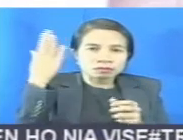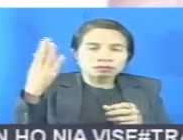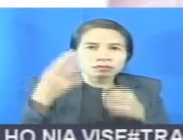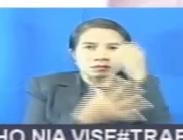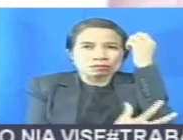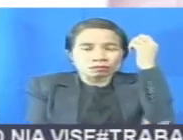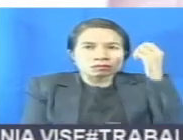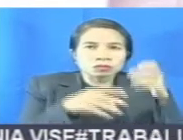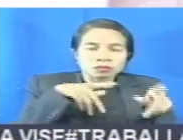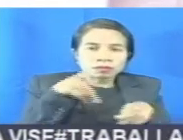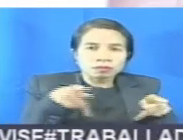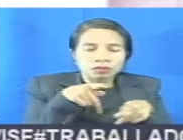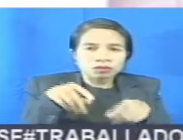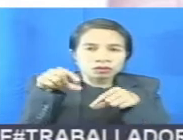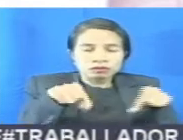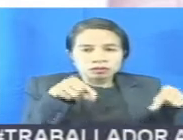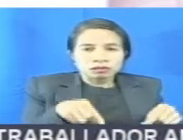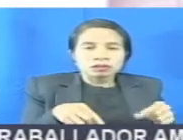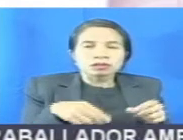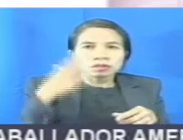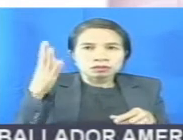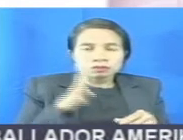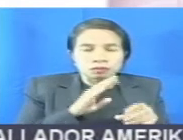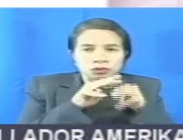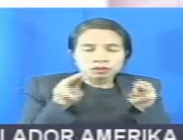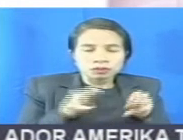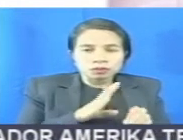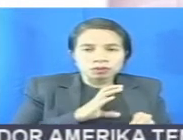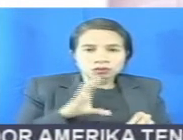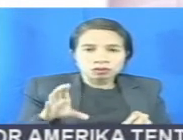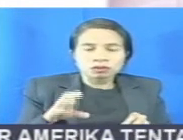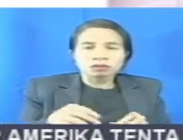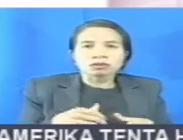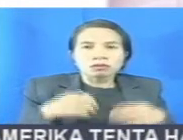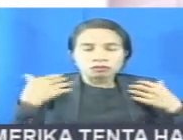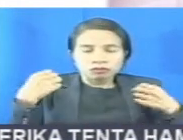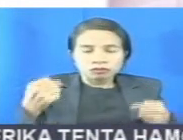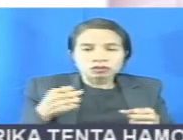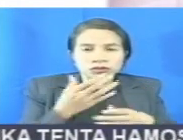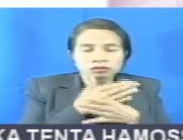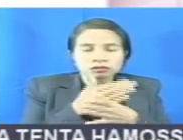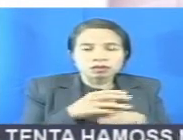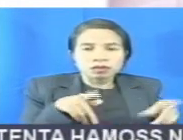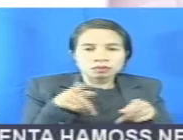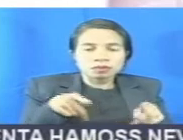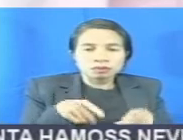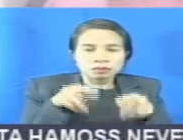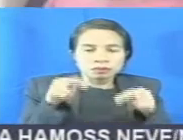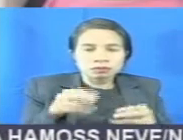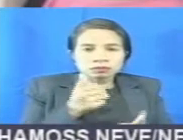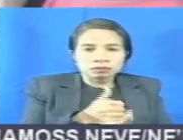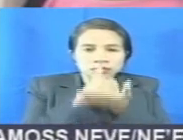Bocau. Mensagem do Presidente da República Nian Makusu para o cidadão Nebe Ihakbit. A tu faz tudo também, Hirak Nebe precisa tolon.